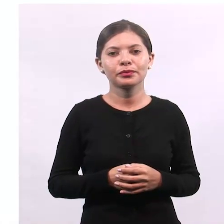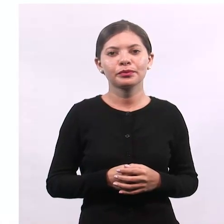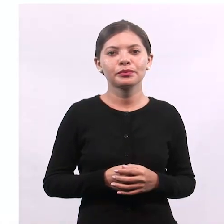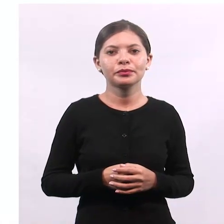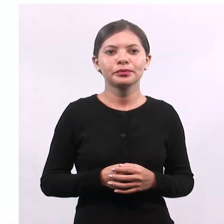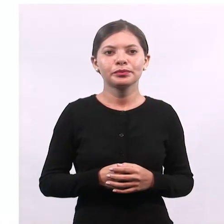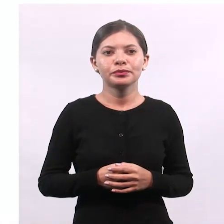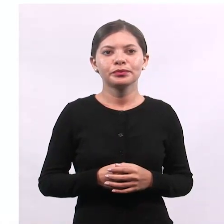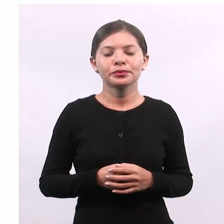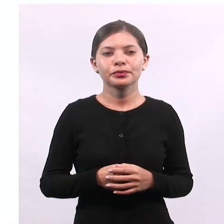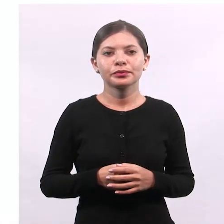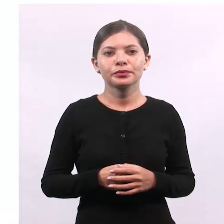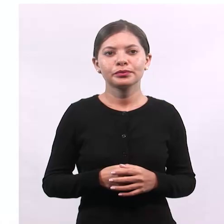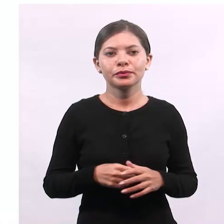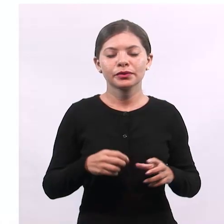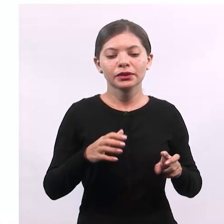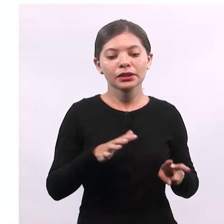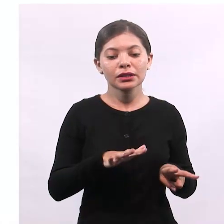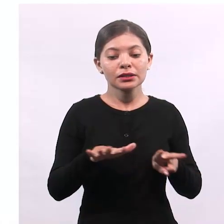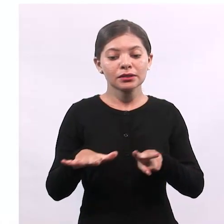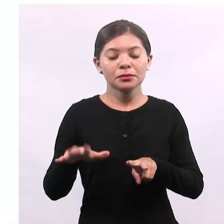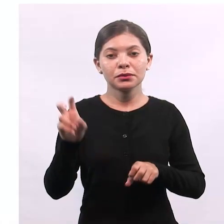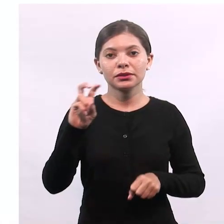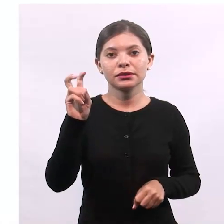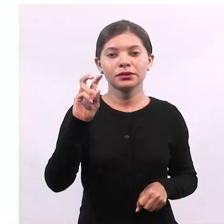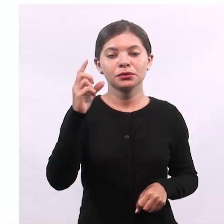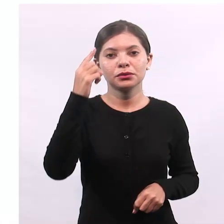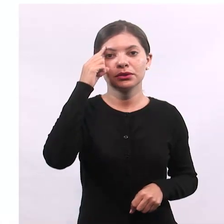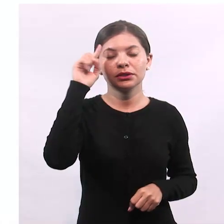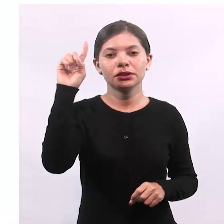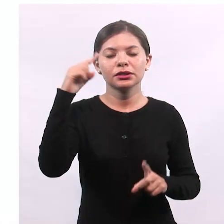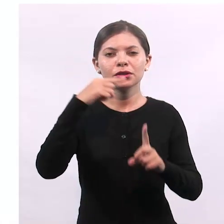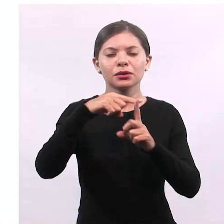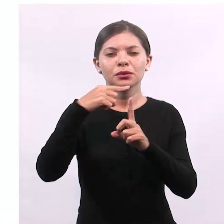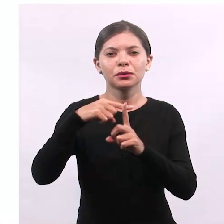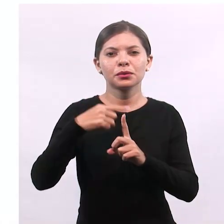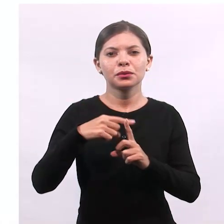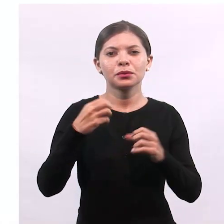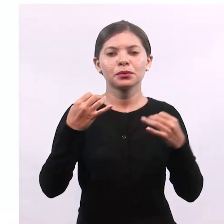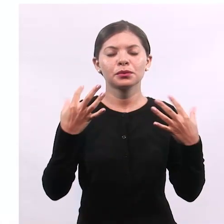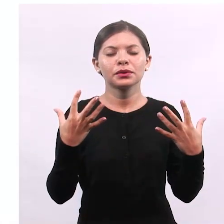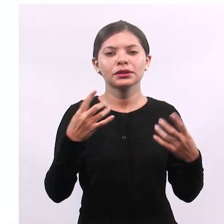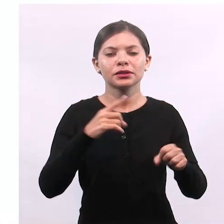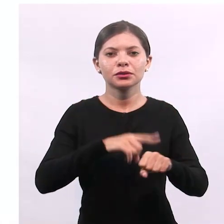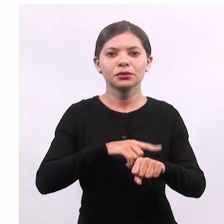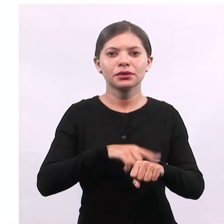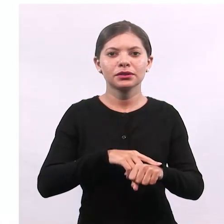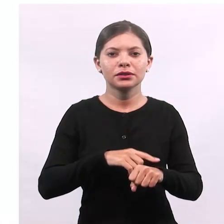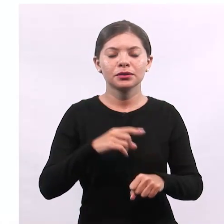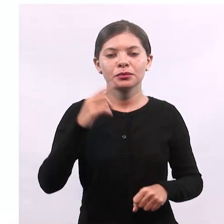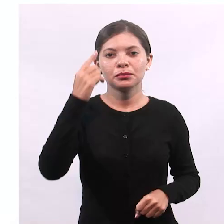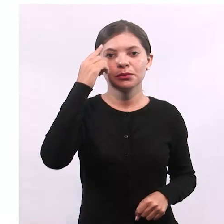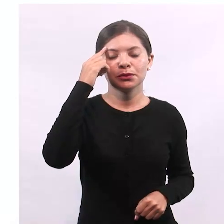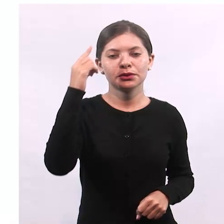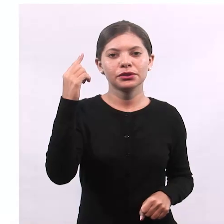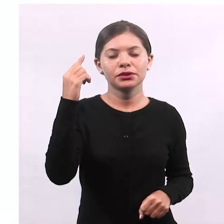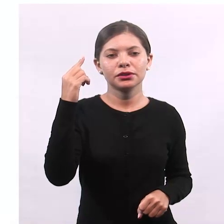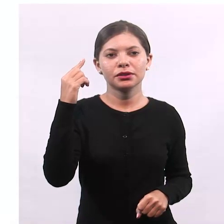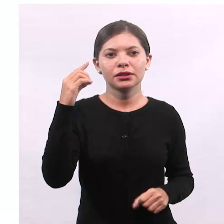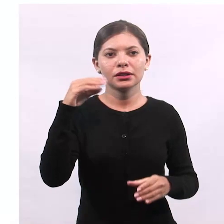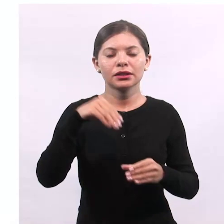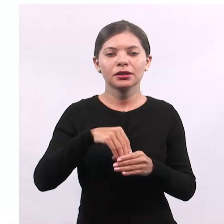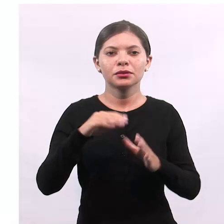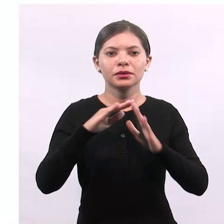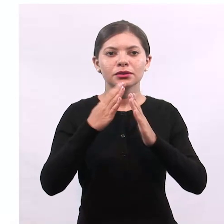o semana eletivo de cinco dias eu vou somar Quantas aulas ele teve quantas horas ele teve por dia dentro da escola